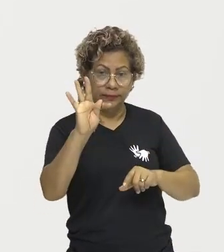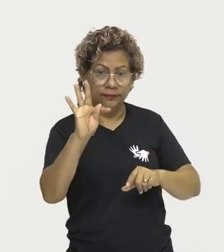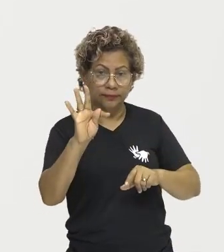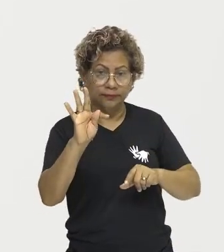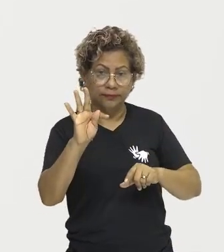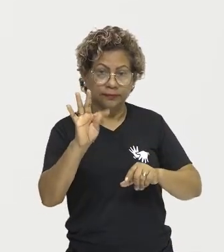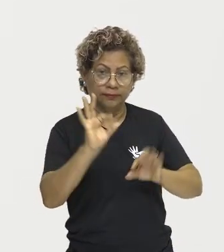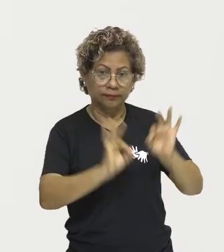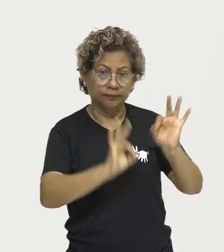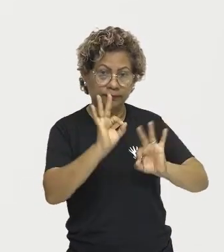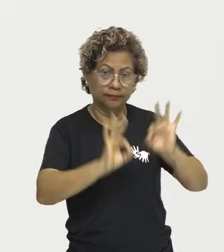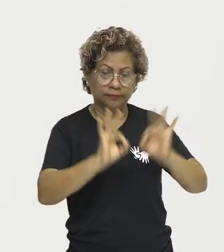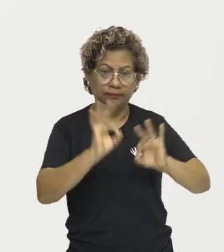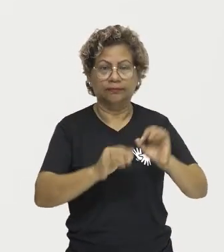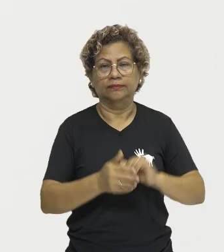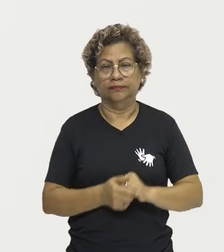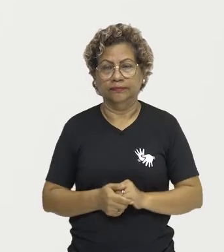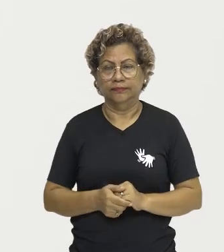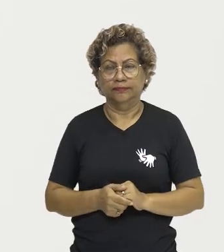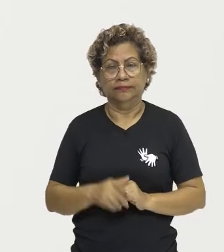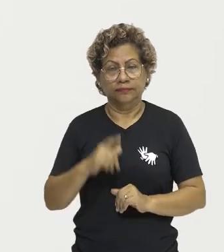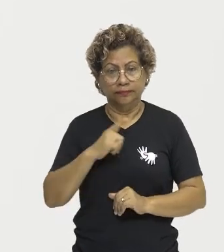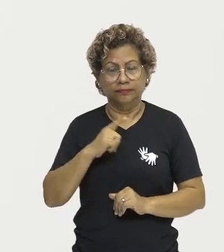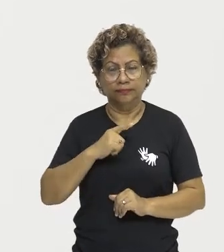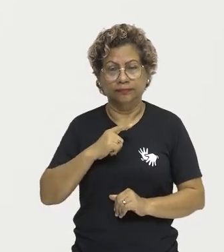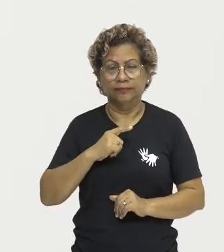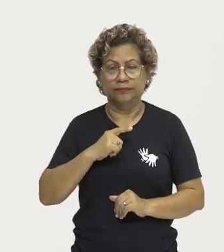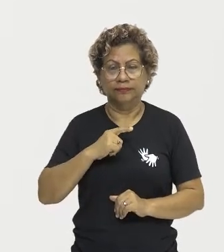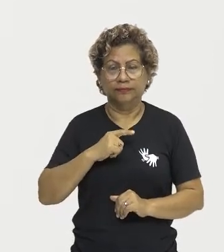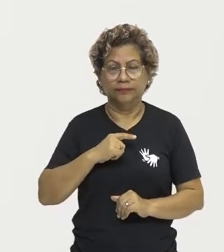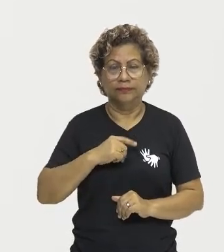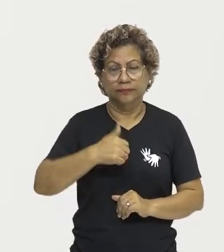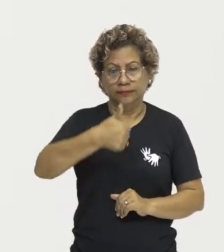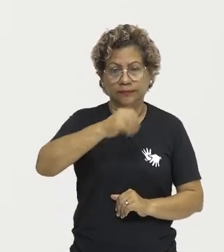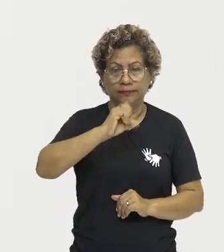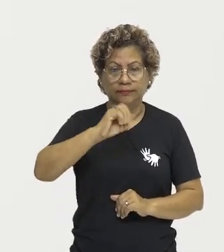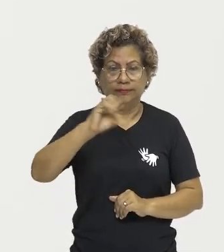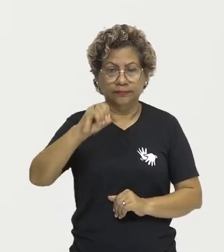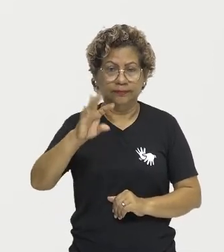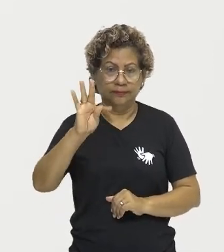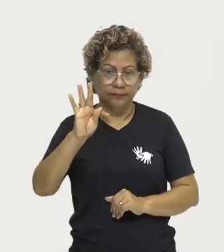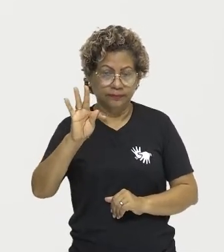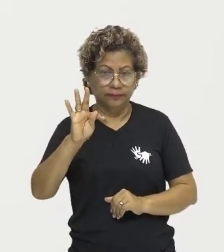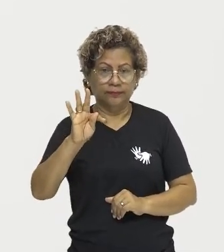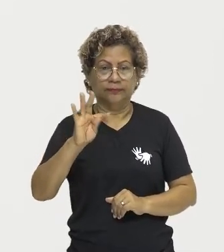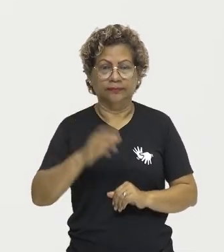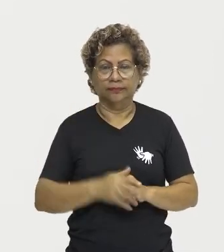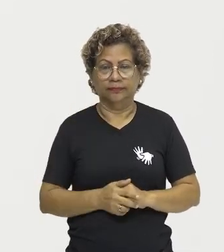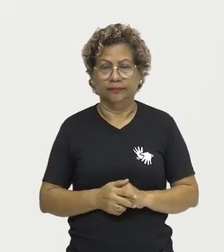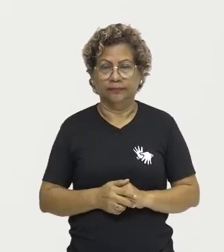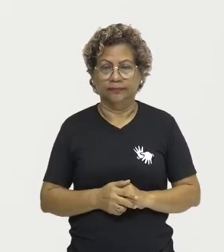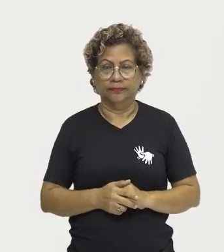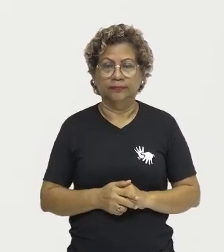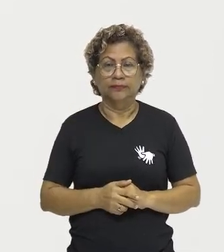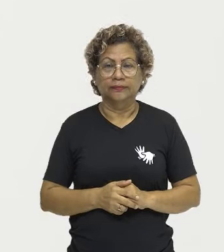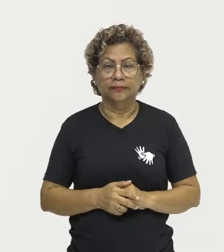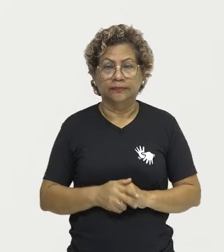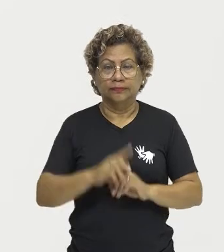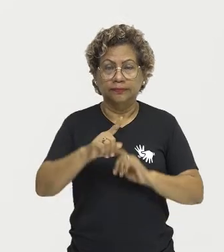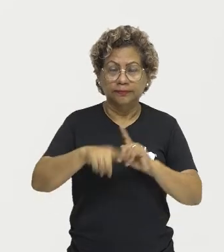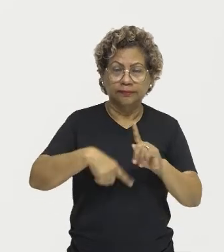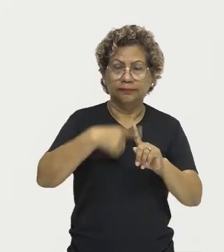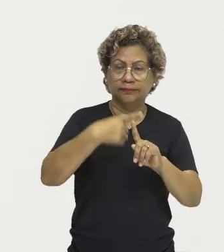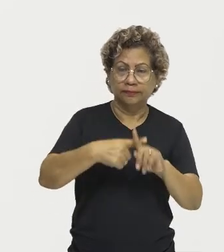com 2.000. 1.000 com mais 2.000 dá 3.000 vezes T. E agora,